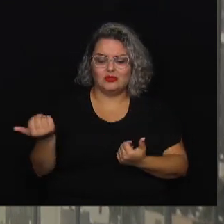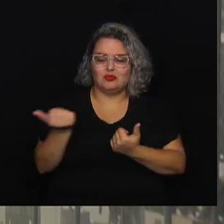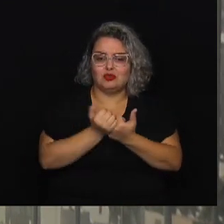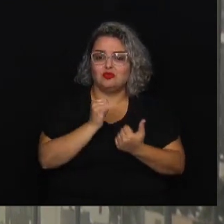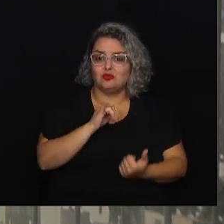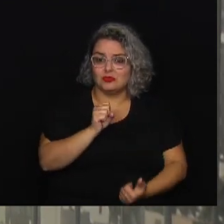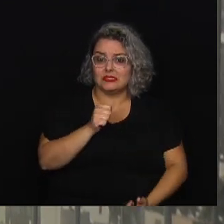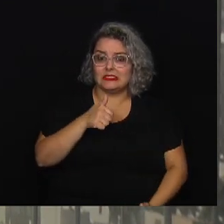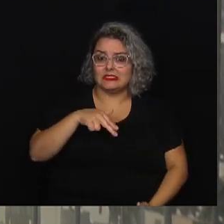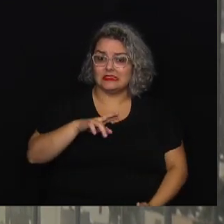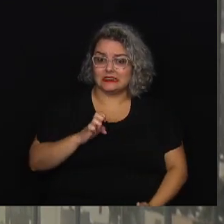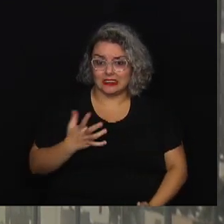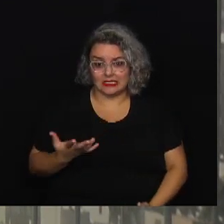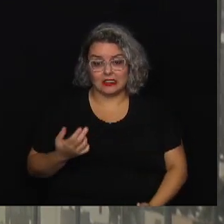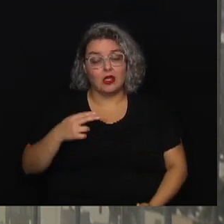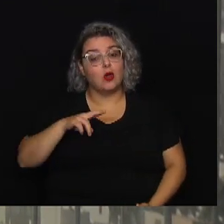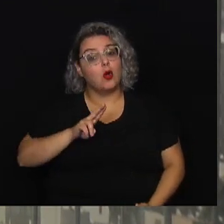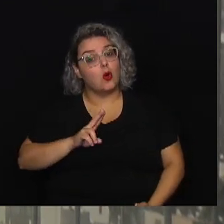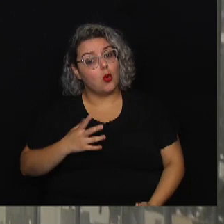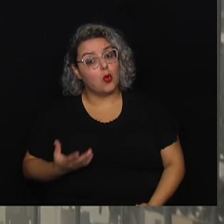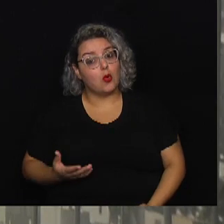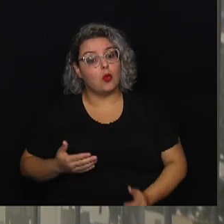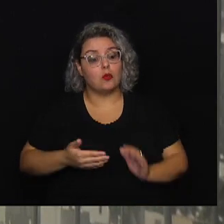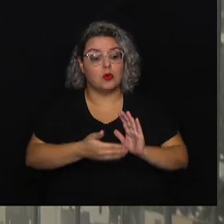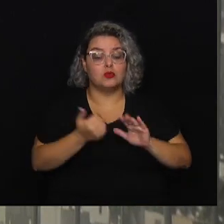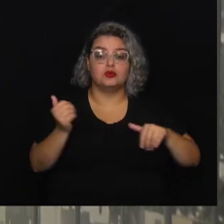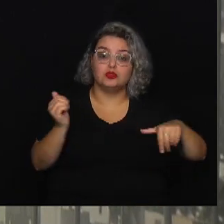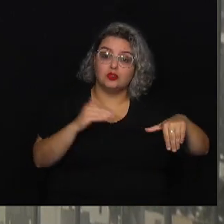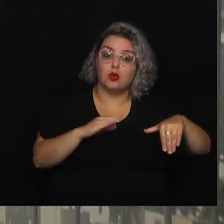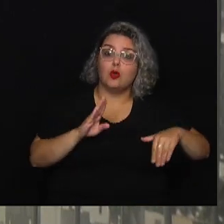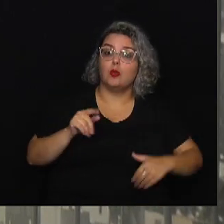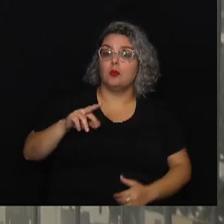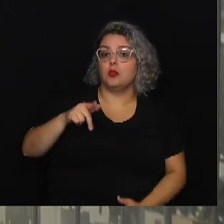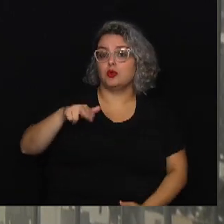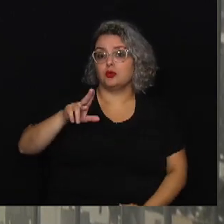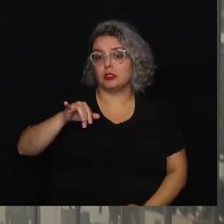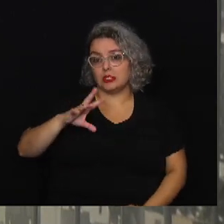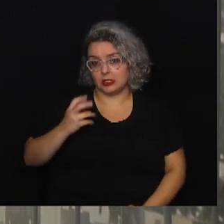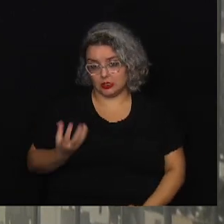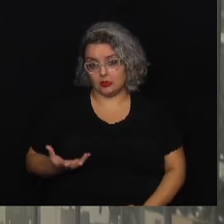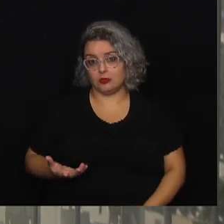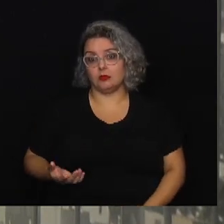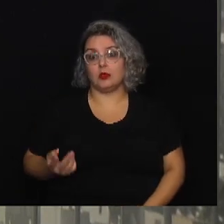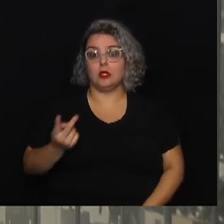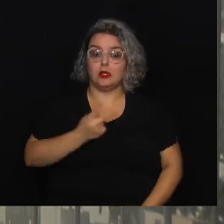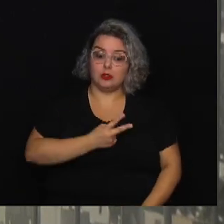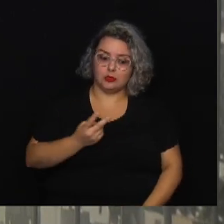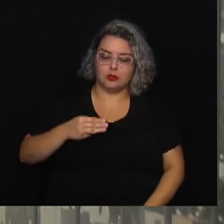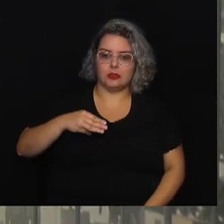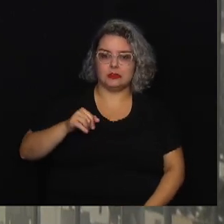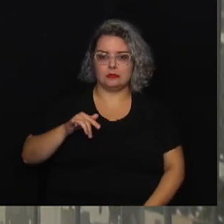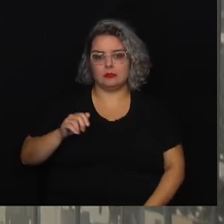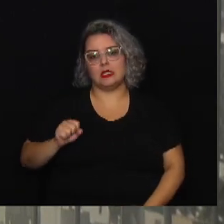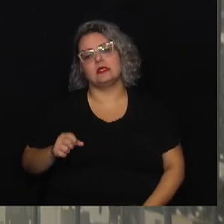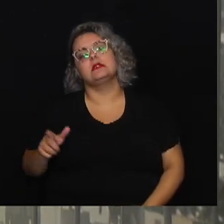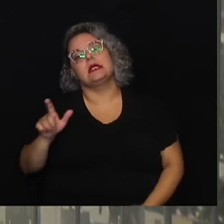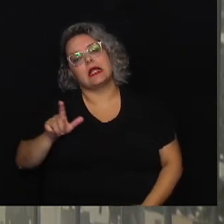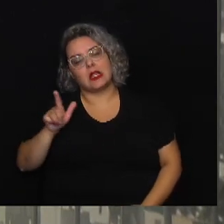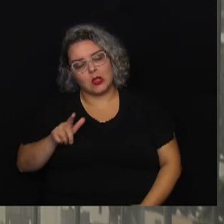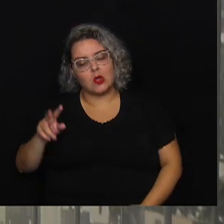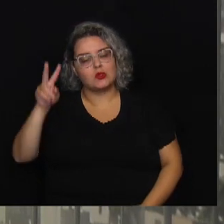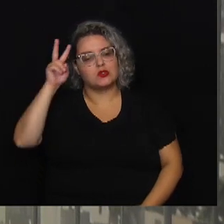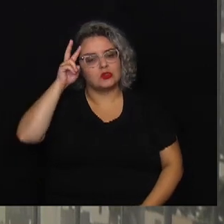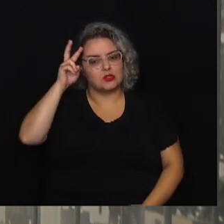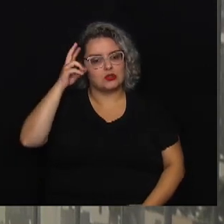meia por outro, ou se ele vai tirar o atacante Bruninho e deixar a equipe com 2 meias. E claro que na segunda-feira a